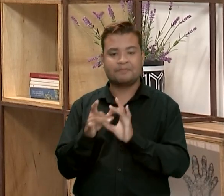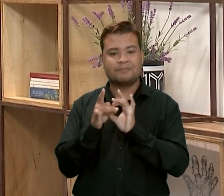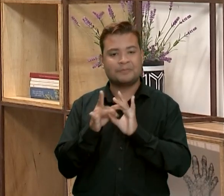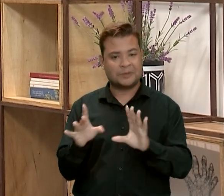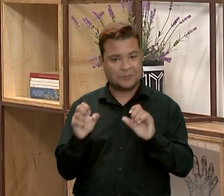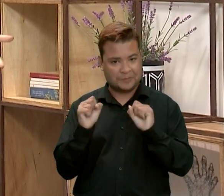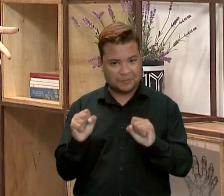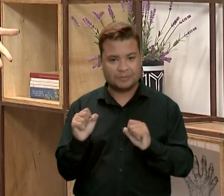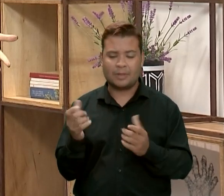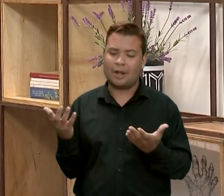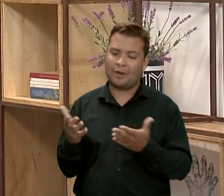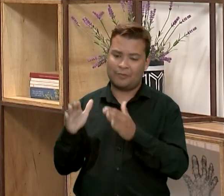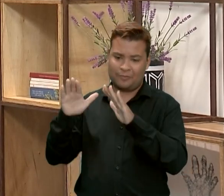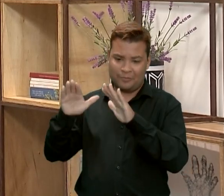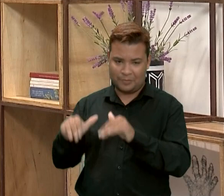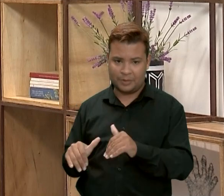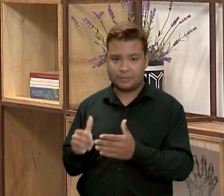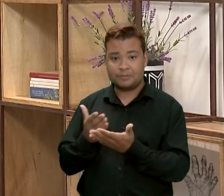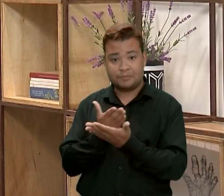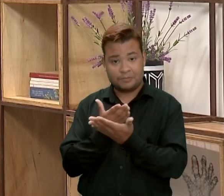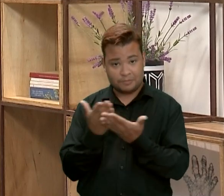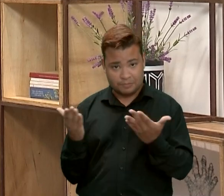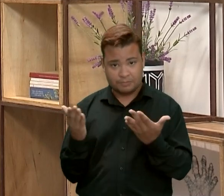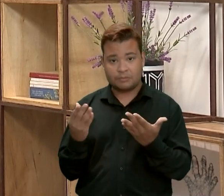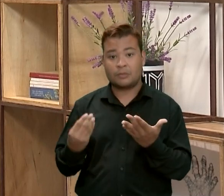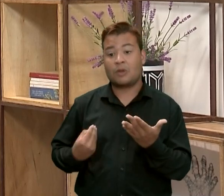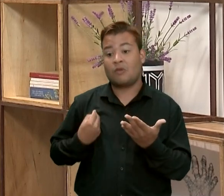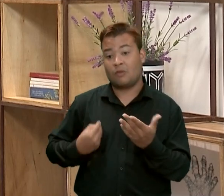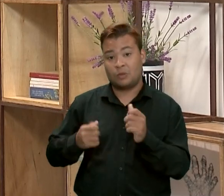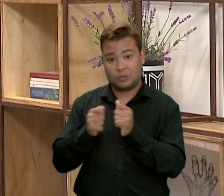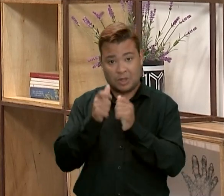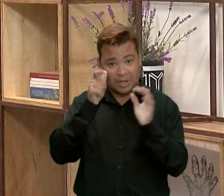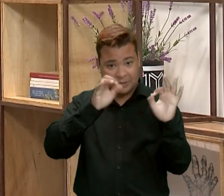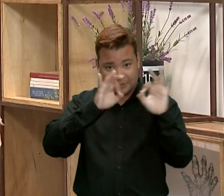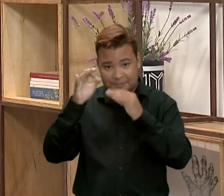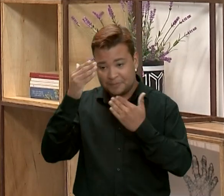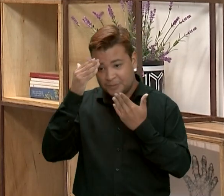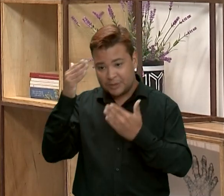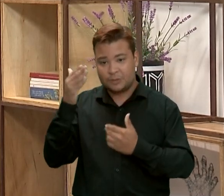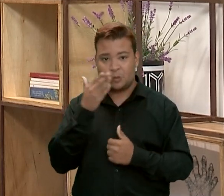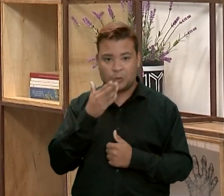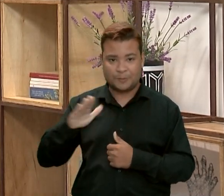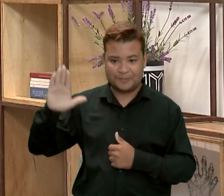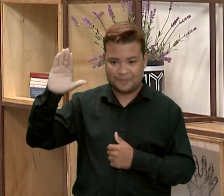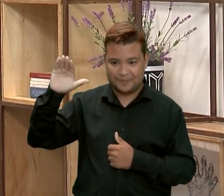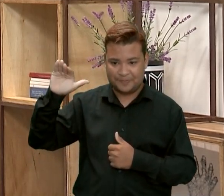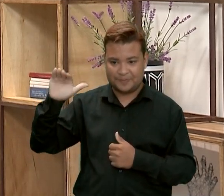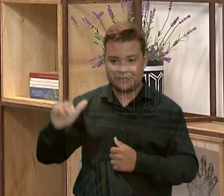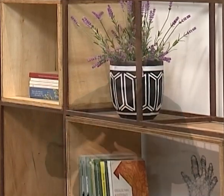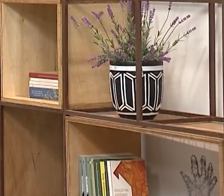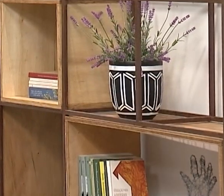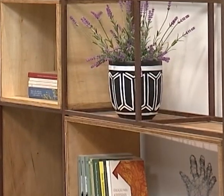mensagens. Eu fico por aqui, muito obrigada por ficar junto comigo. Beijos, tchau!